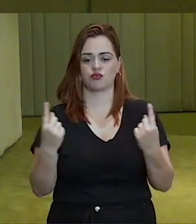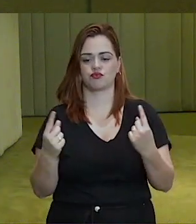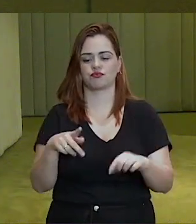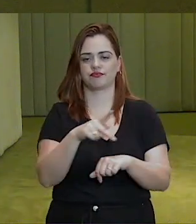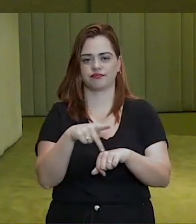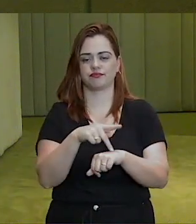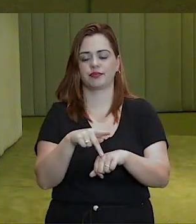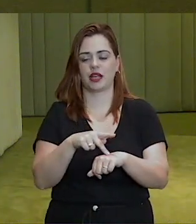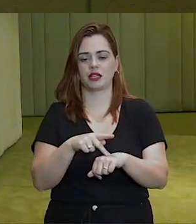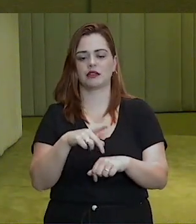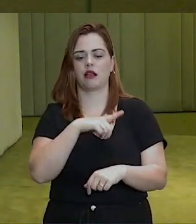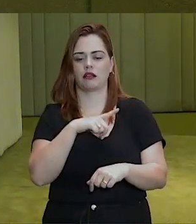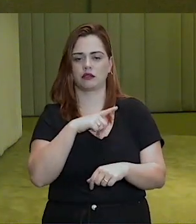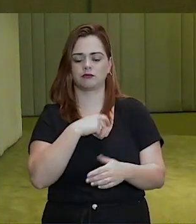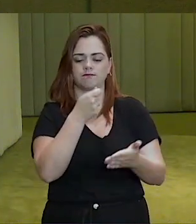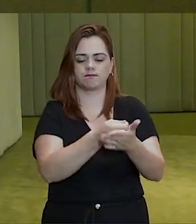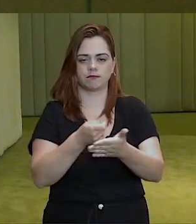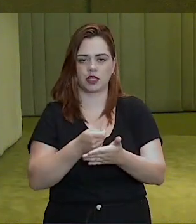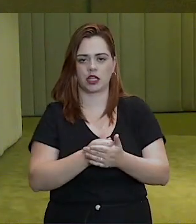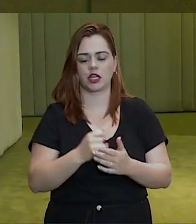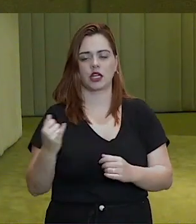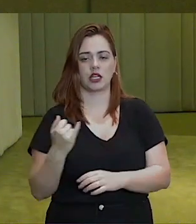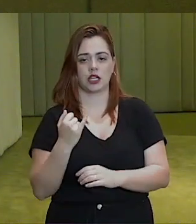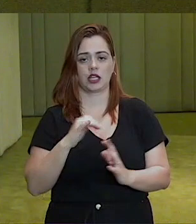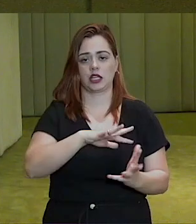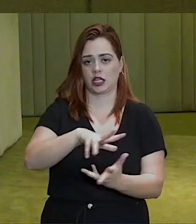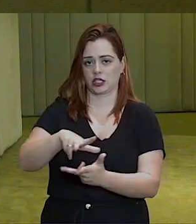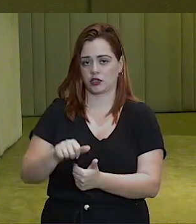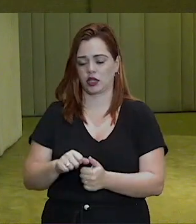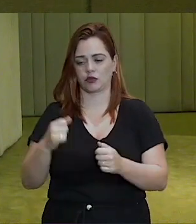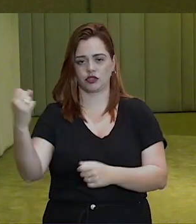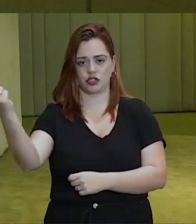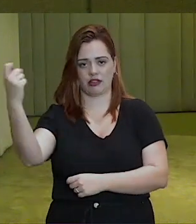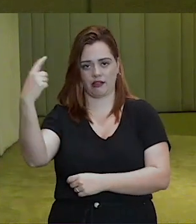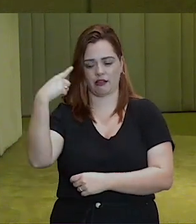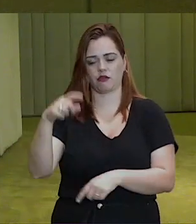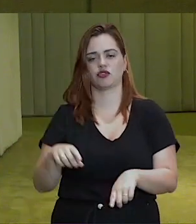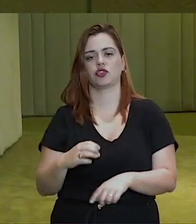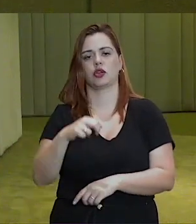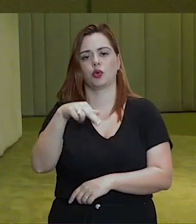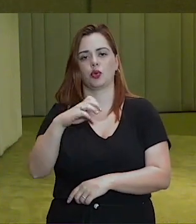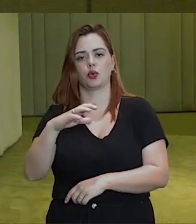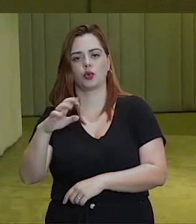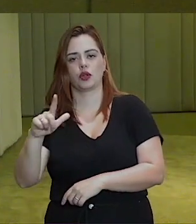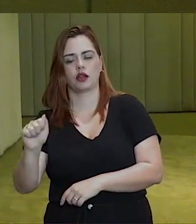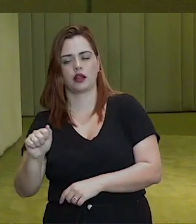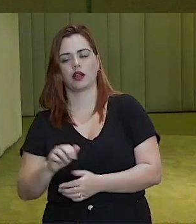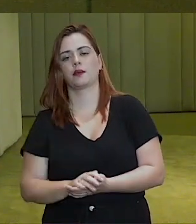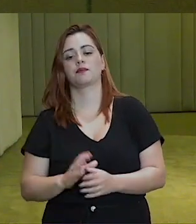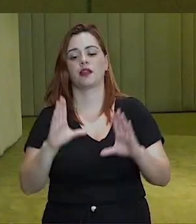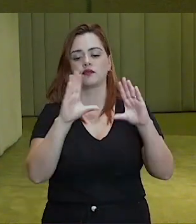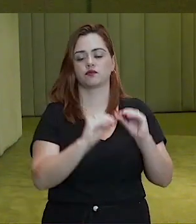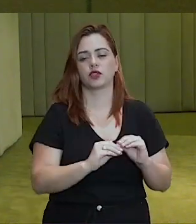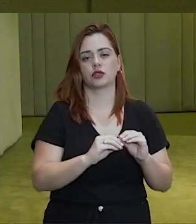abrangentes compromissos internacionais na área de energia nuclear foi antecedida pelo fechamento do posto do